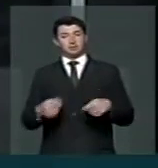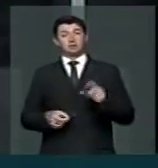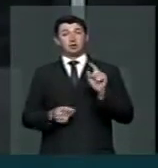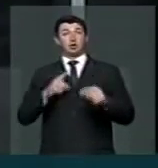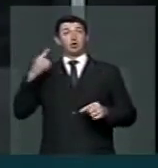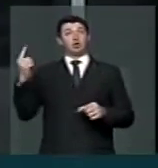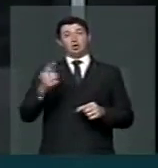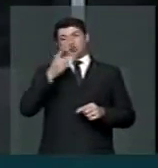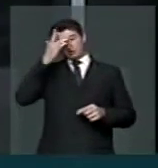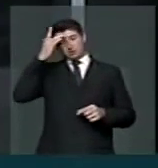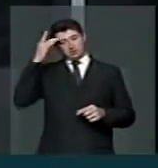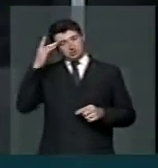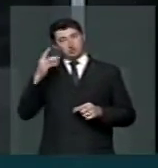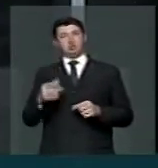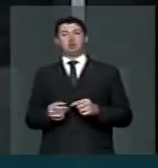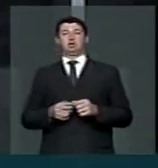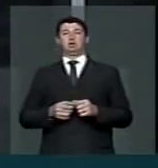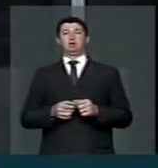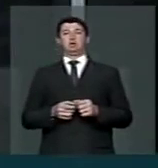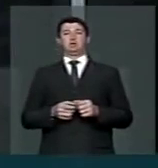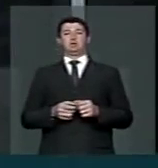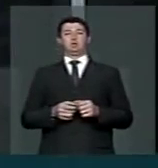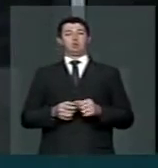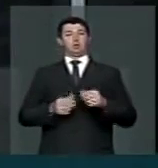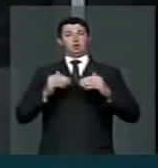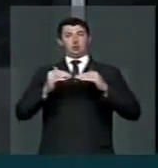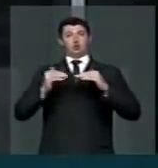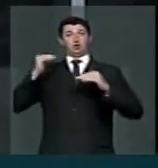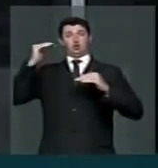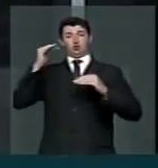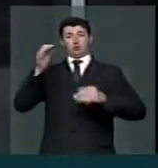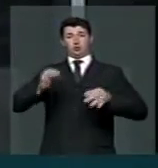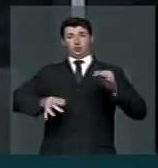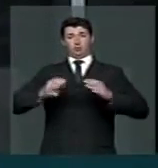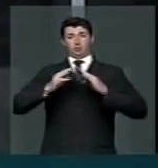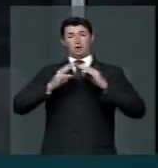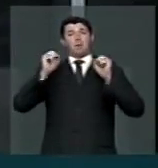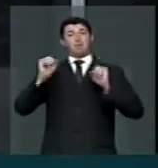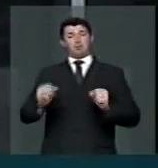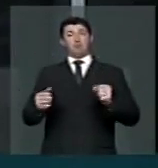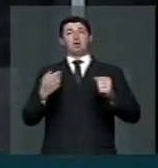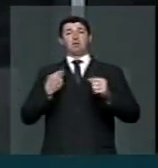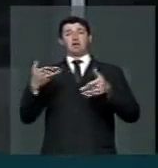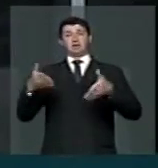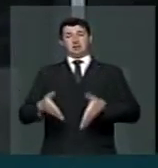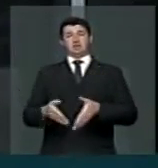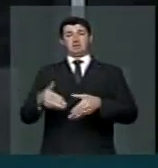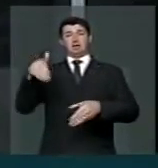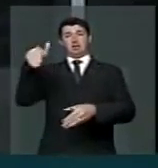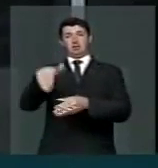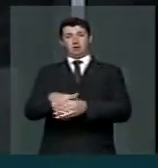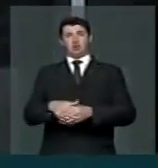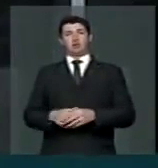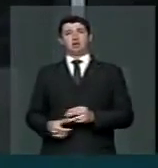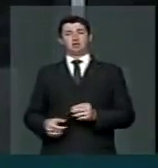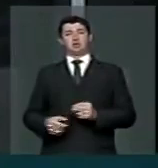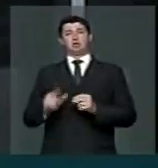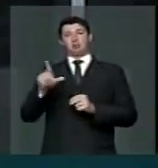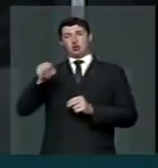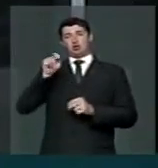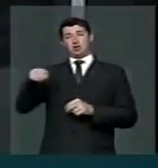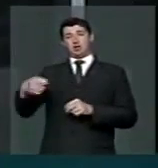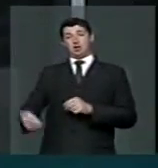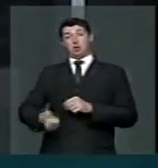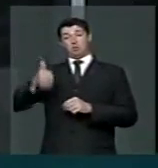os membros dos plenos tribunais possam ser legitimados passivos no processo eleitoral em que são escolhidos os